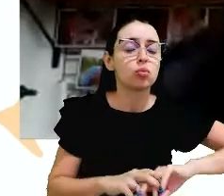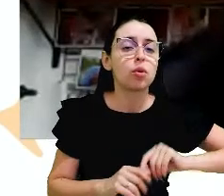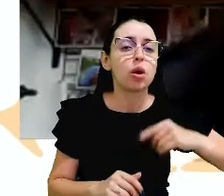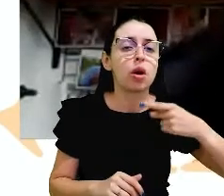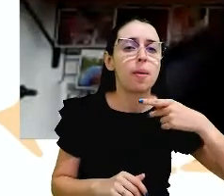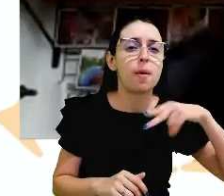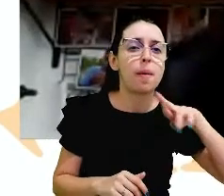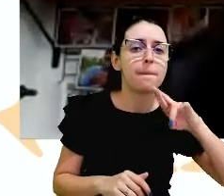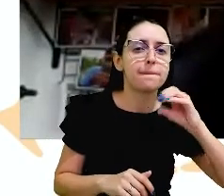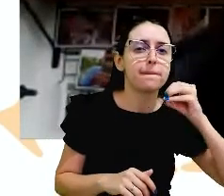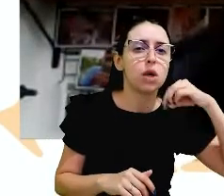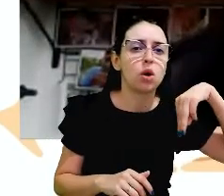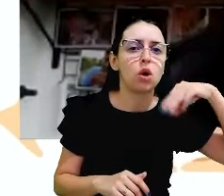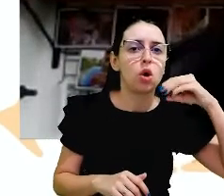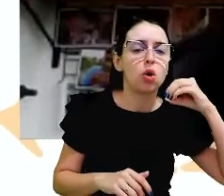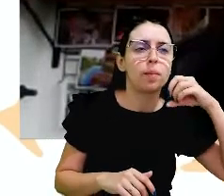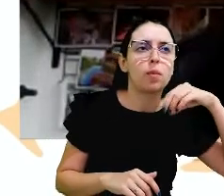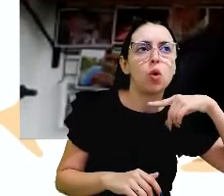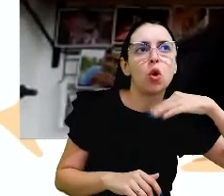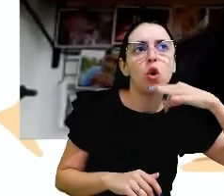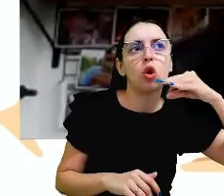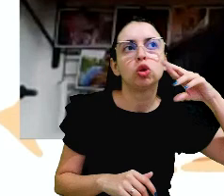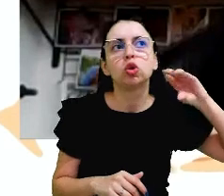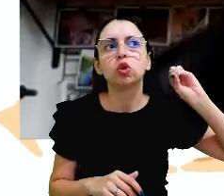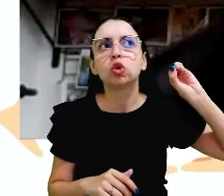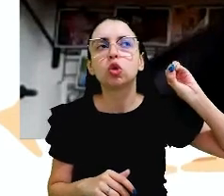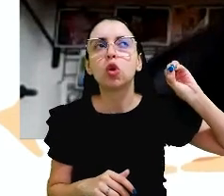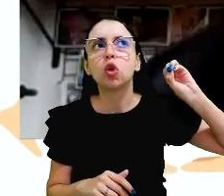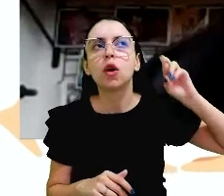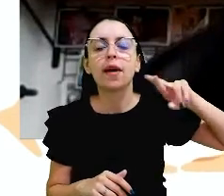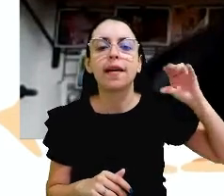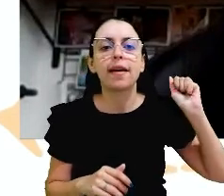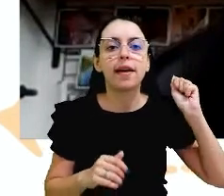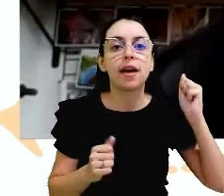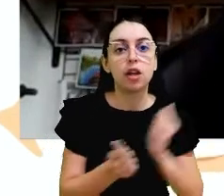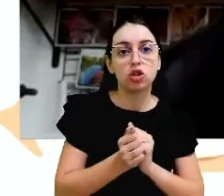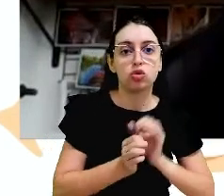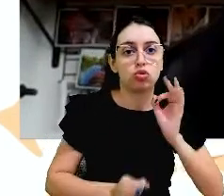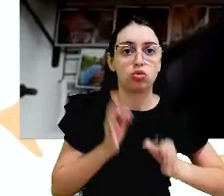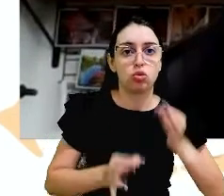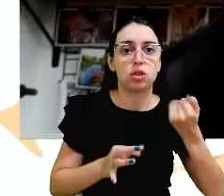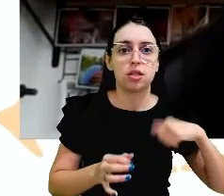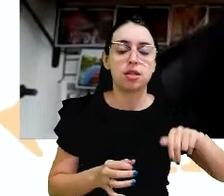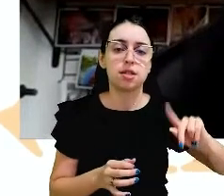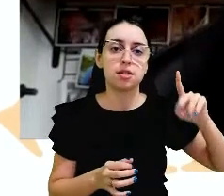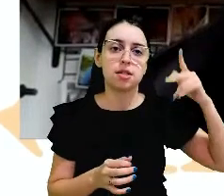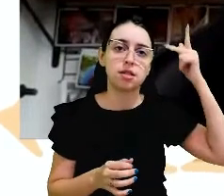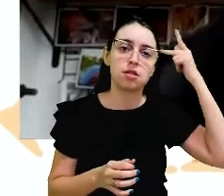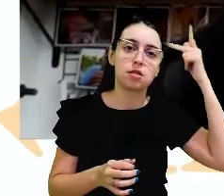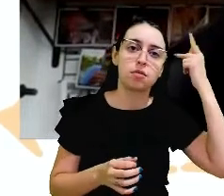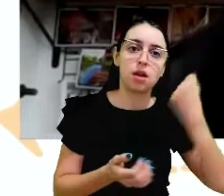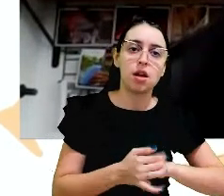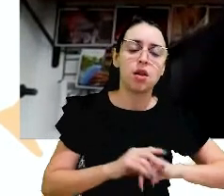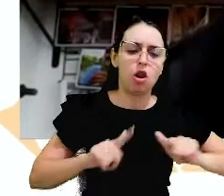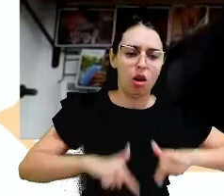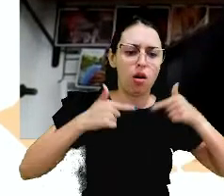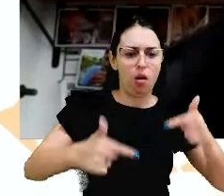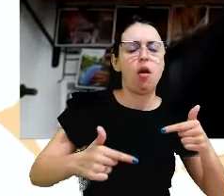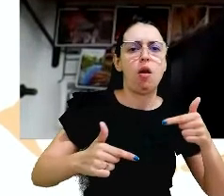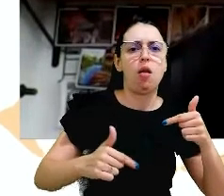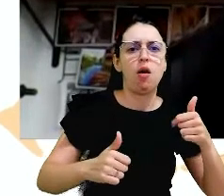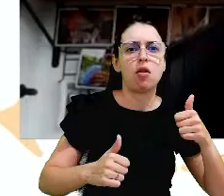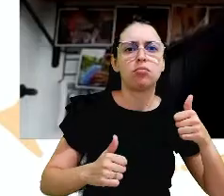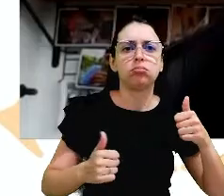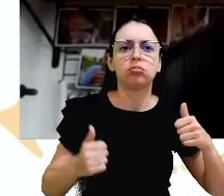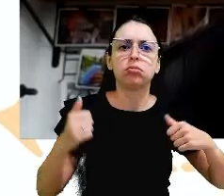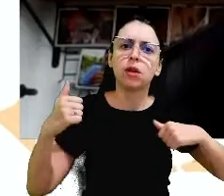São Paulo, integrante do GVID Central, Grupo de Atuação Especial de Enfrentamento à Violência Doméstica, mestra